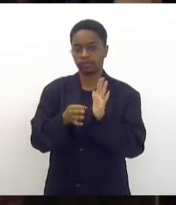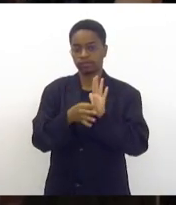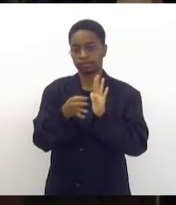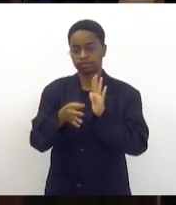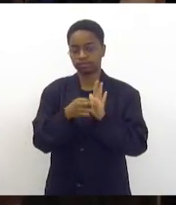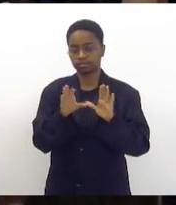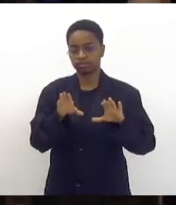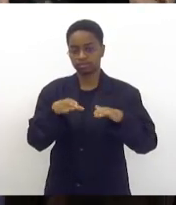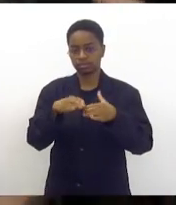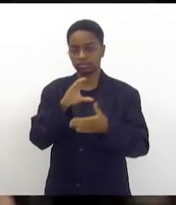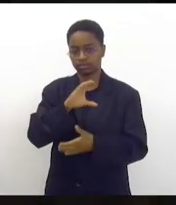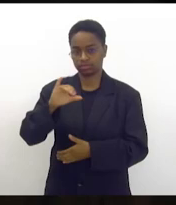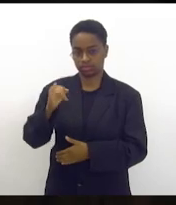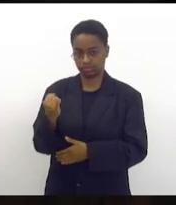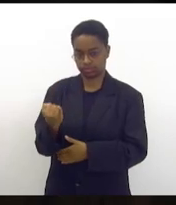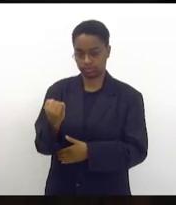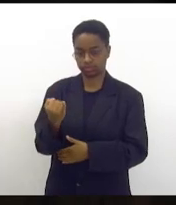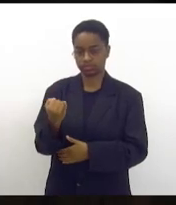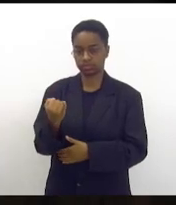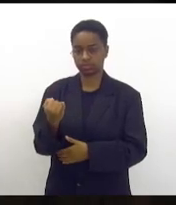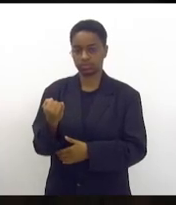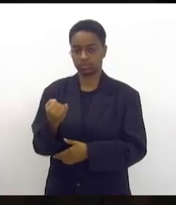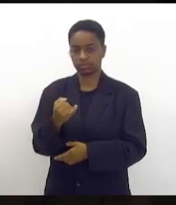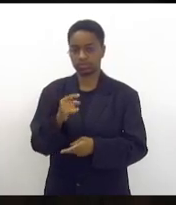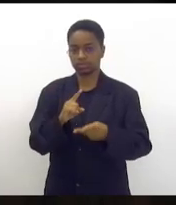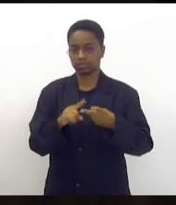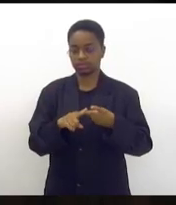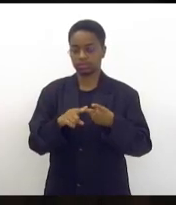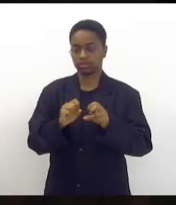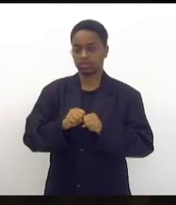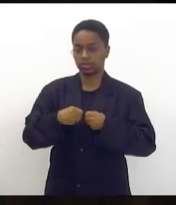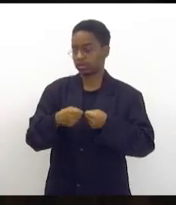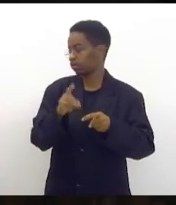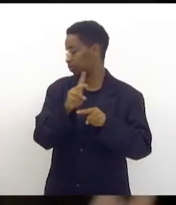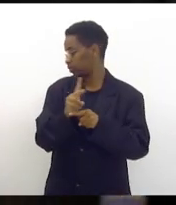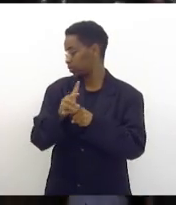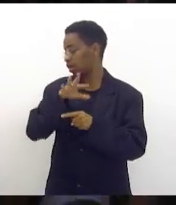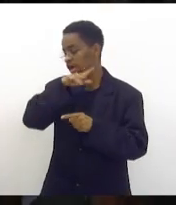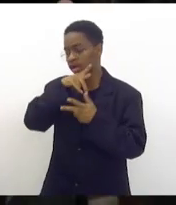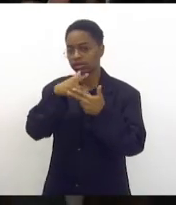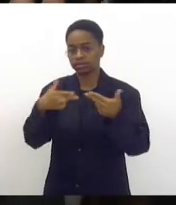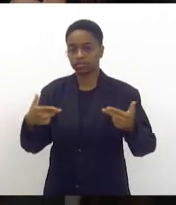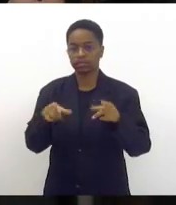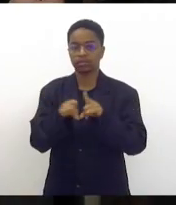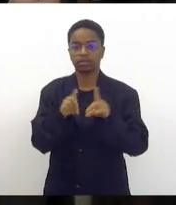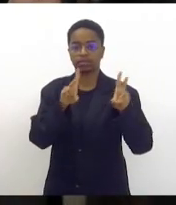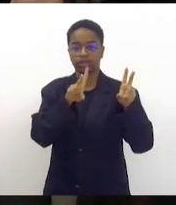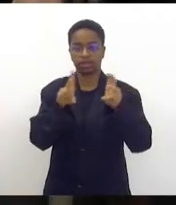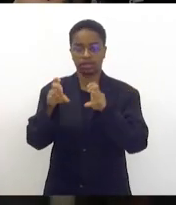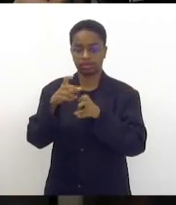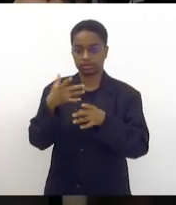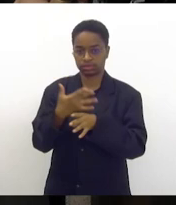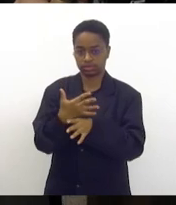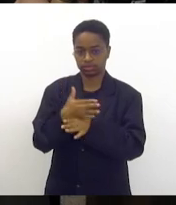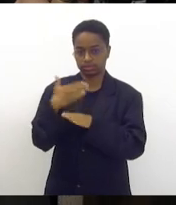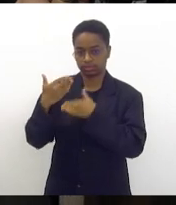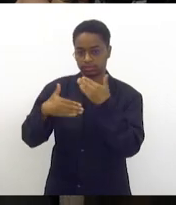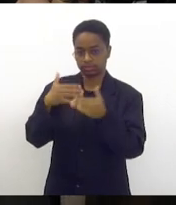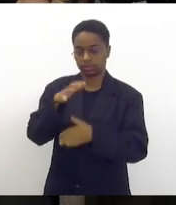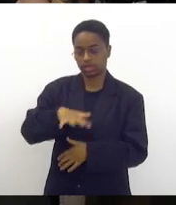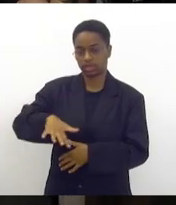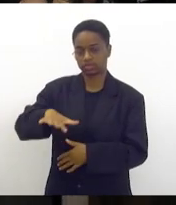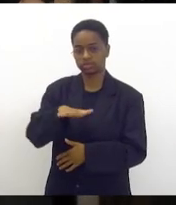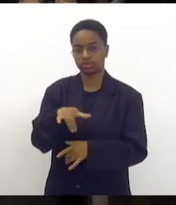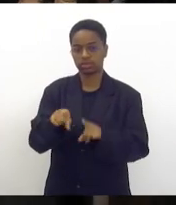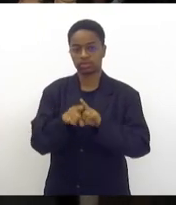das comissões de Constituição e Justiça, de Defesa e Proteção dos Animais, de Assuntos Municipais de Desenvolvimento Regional